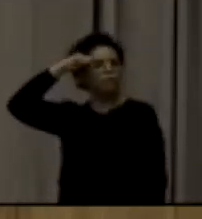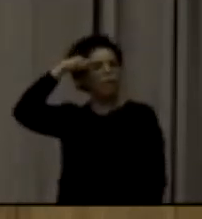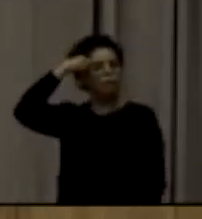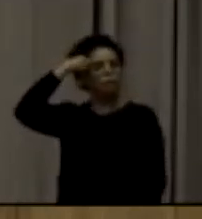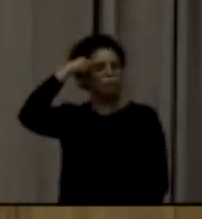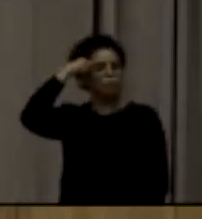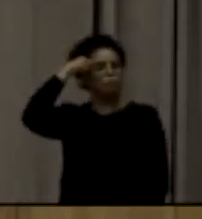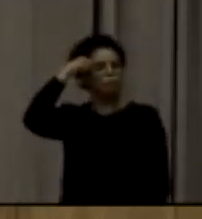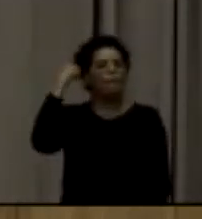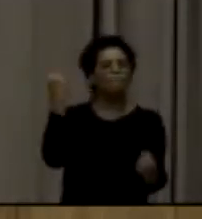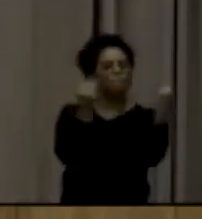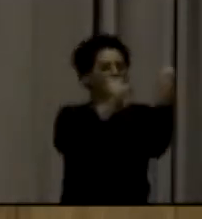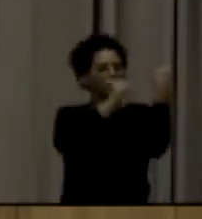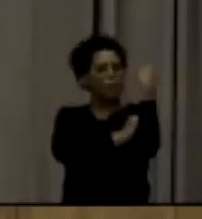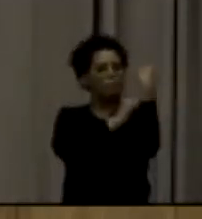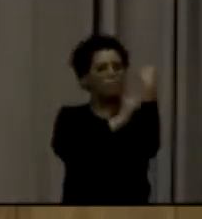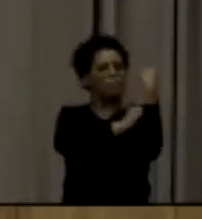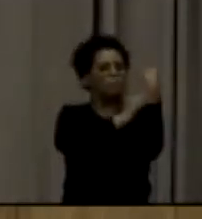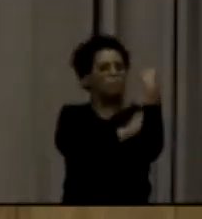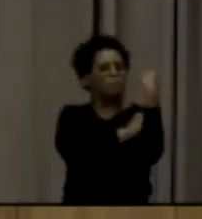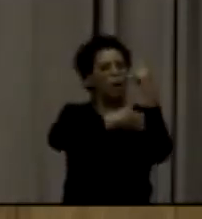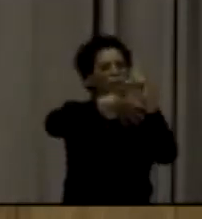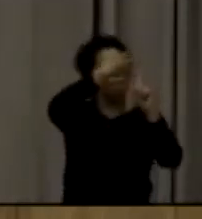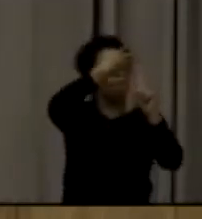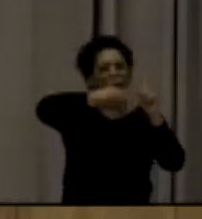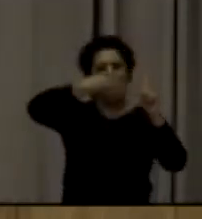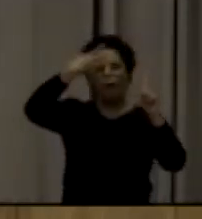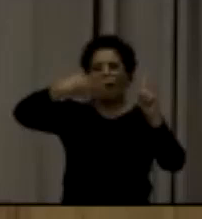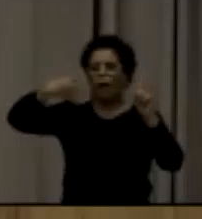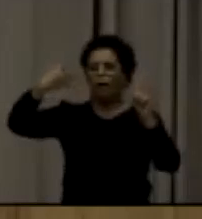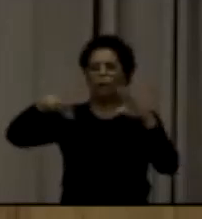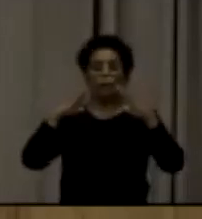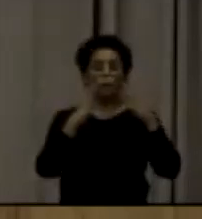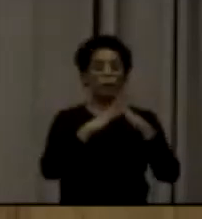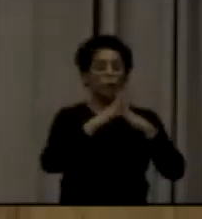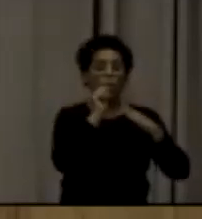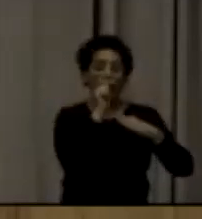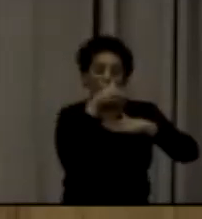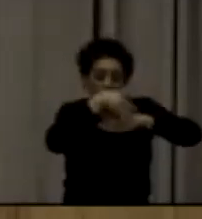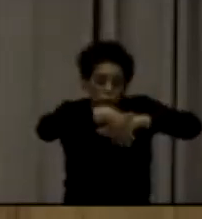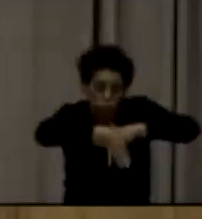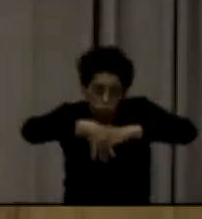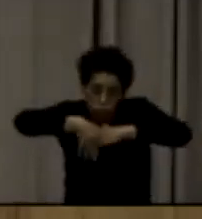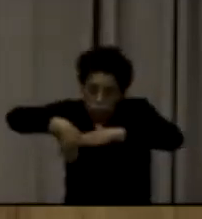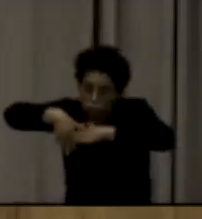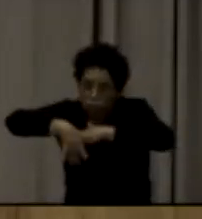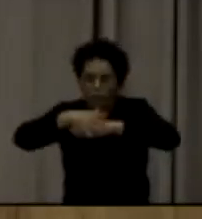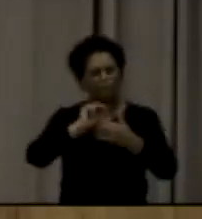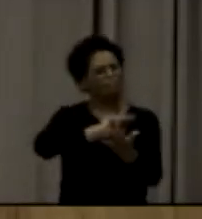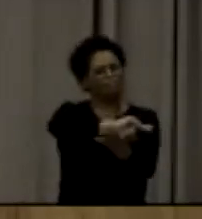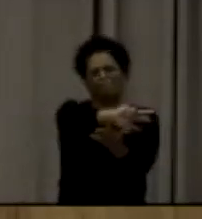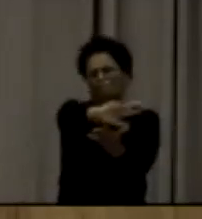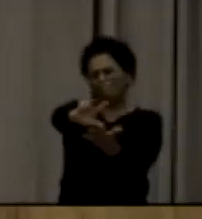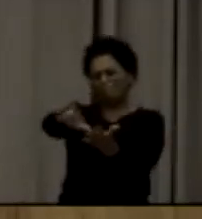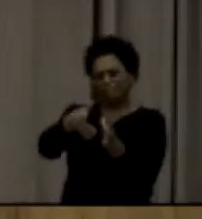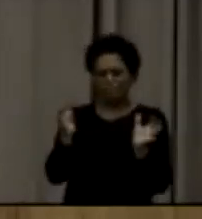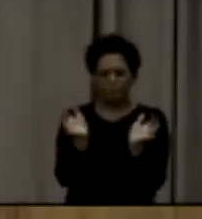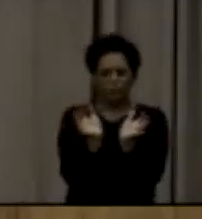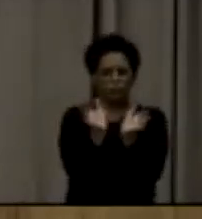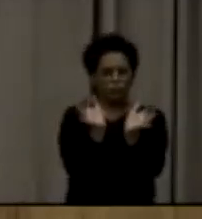população LGBTQIA+, dos ribeirinhos, da juventude, enfim, de diversos movimentos